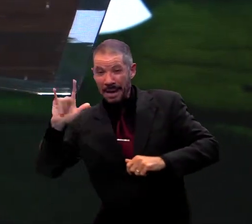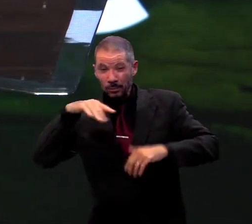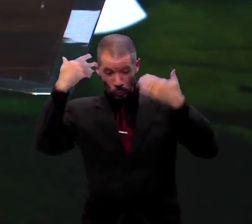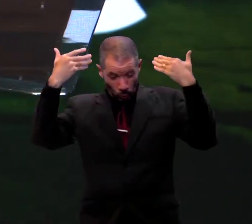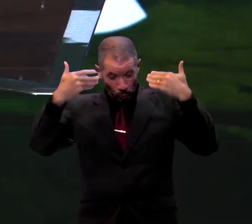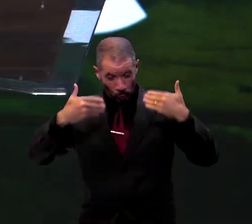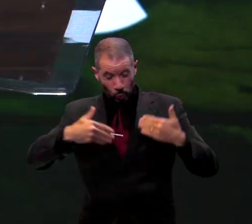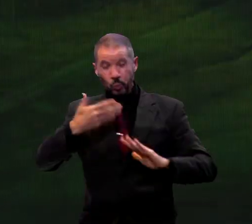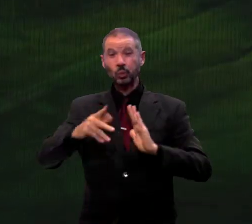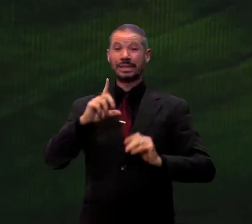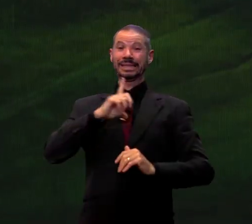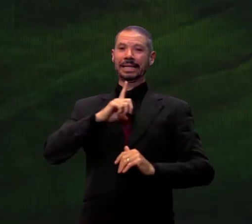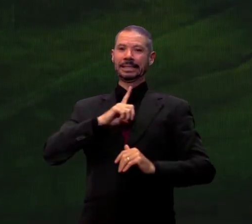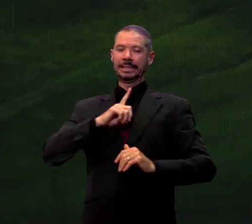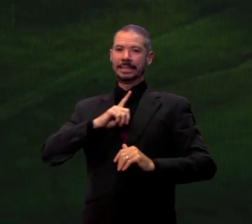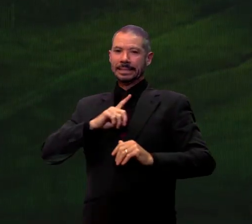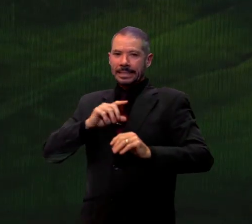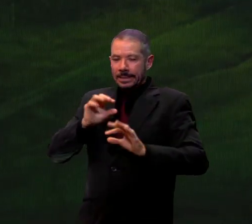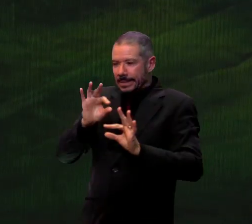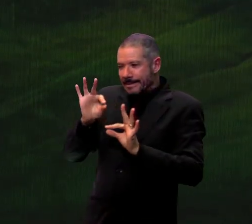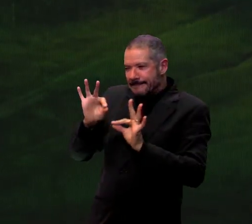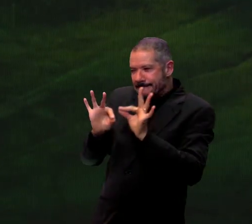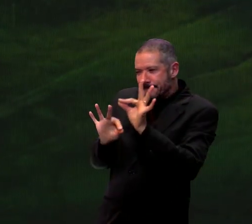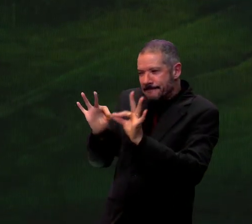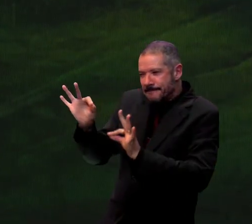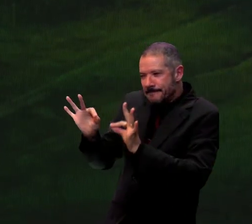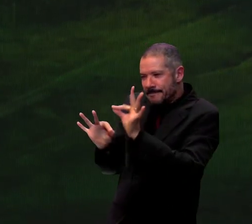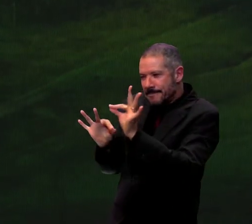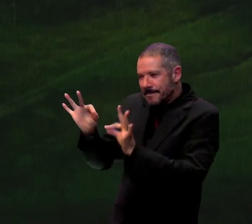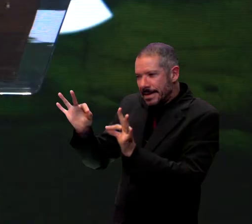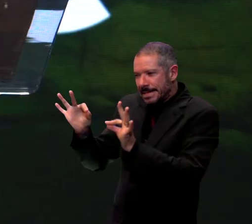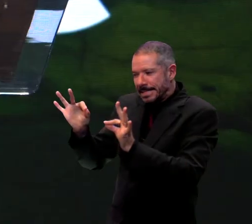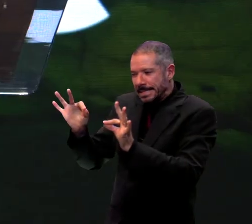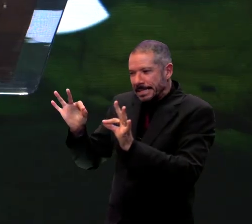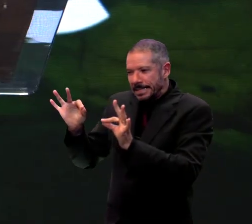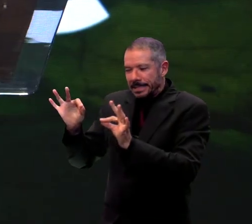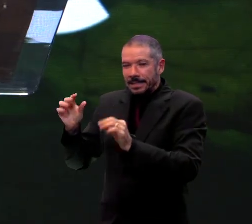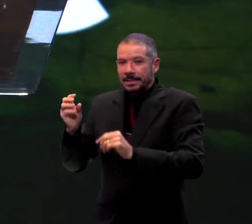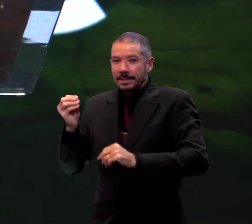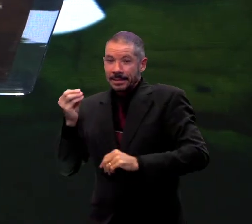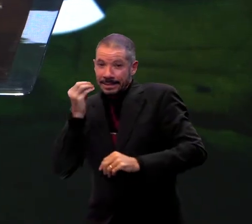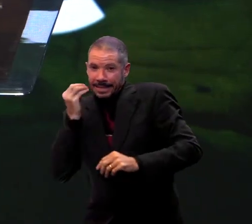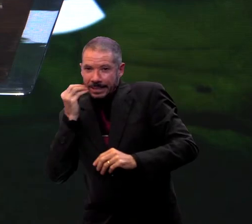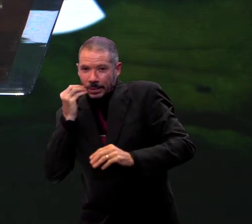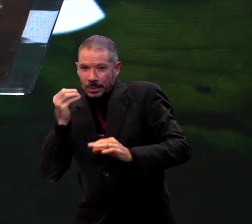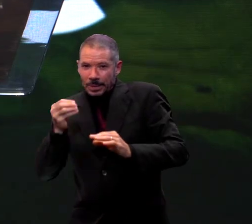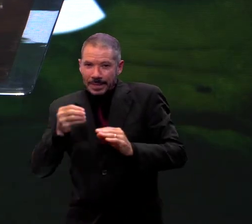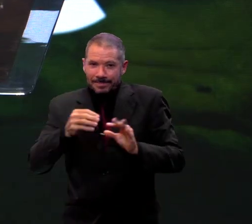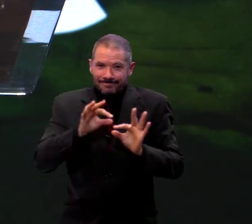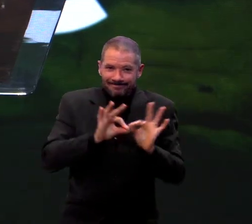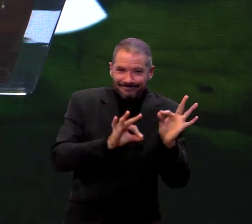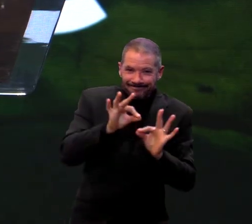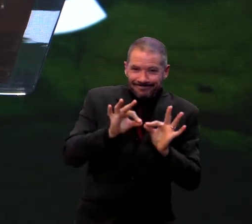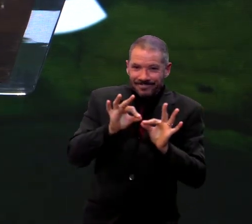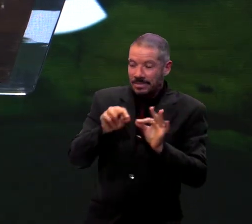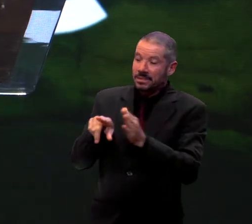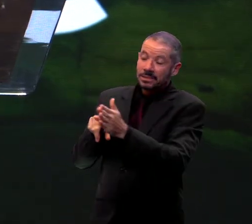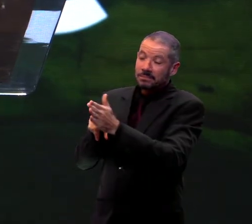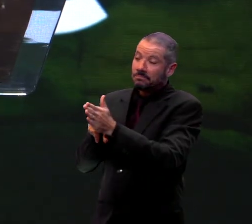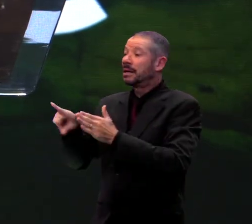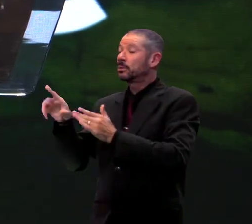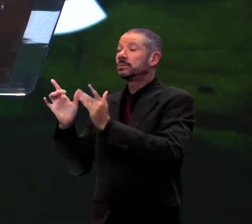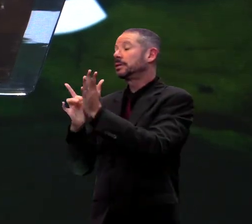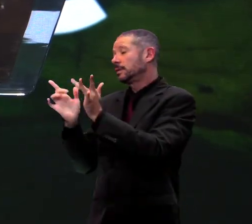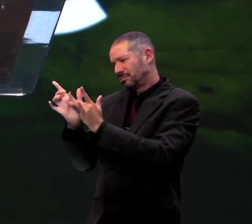Na verdade ele tentou fazer uma manobra e tentou sair da saia justa, fazendo uma outra pergunta. Bom,